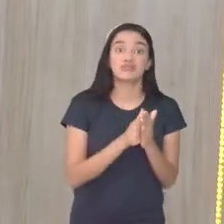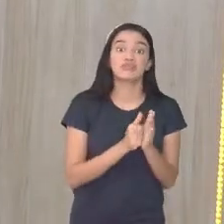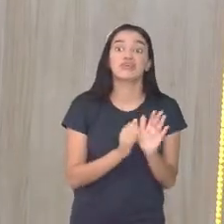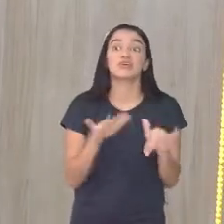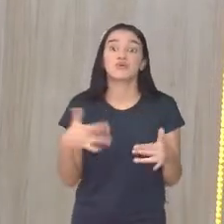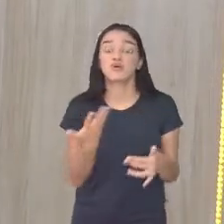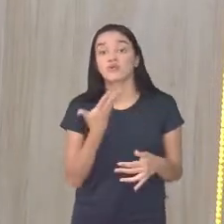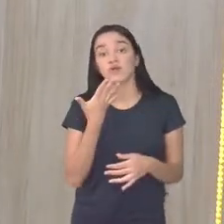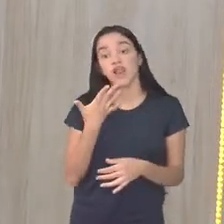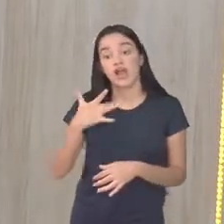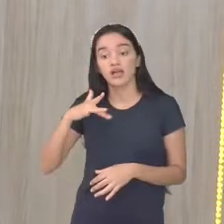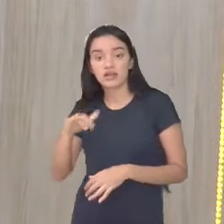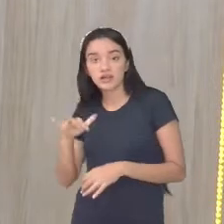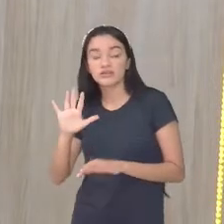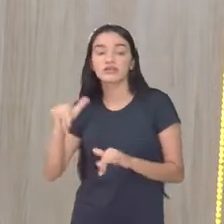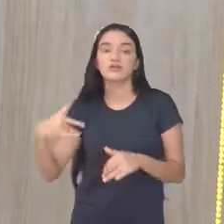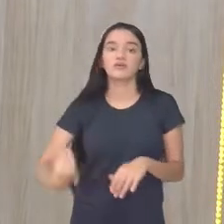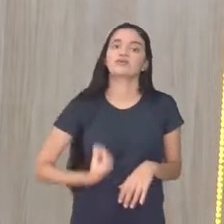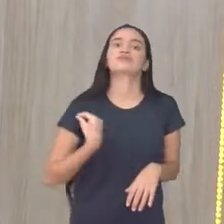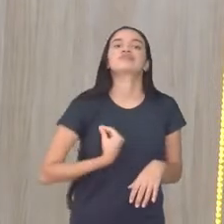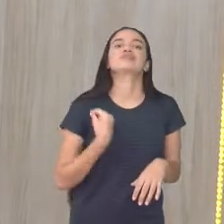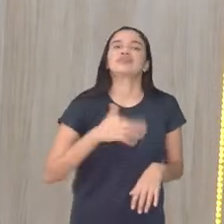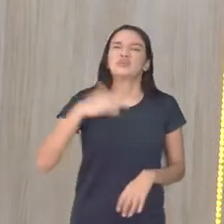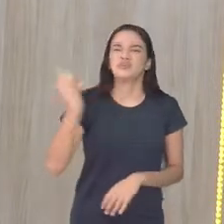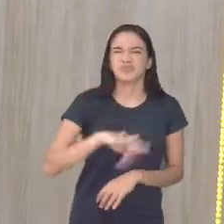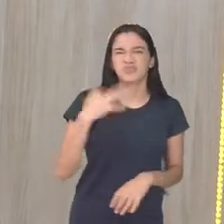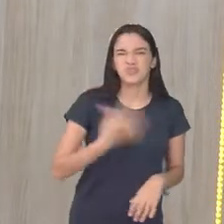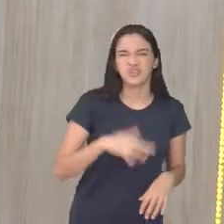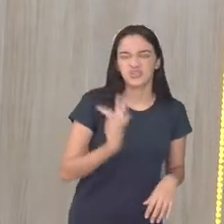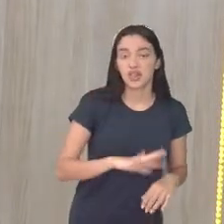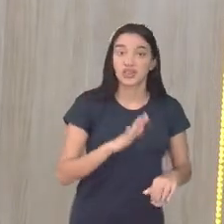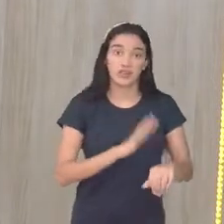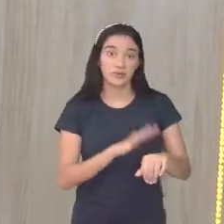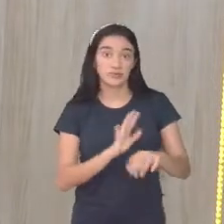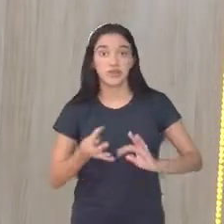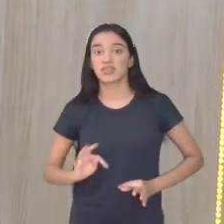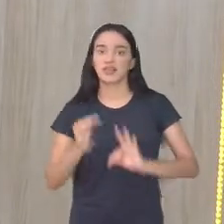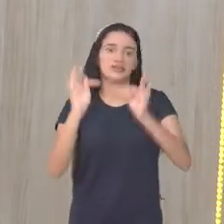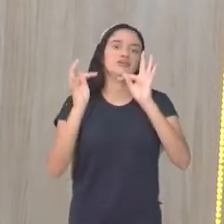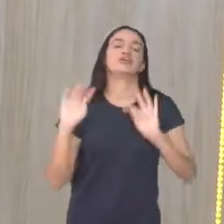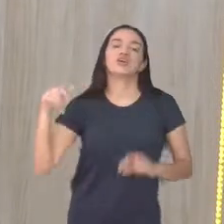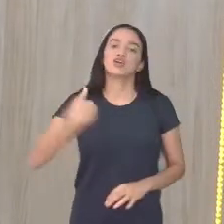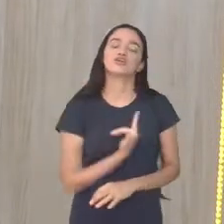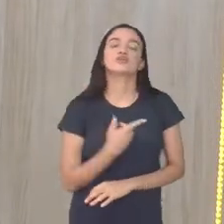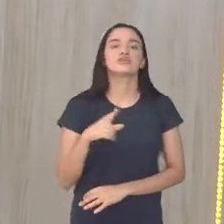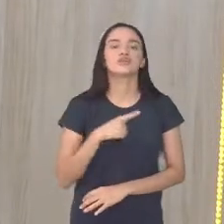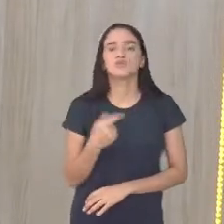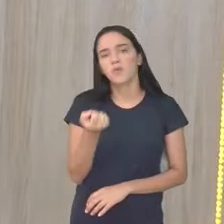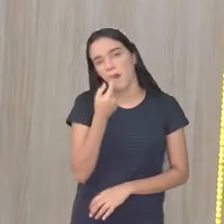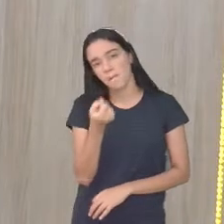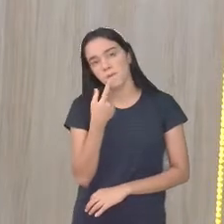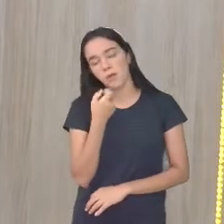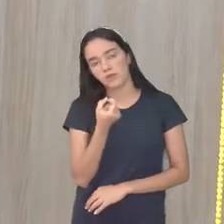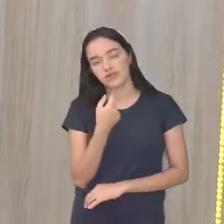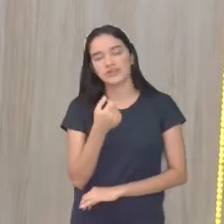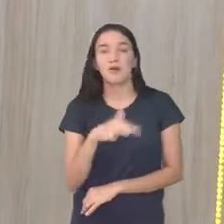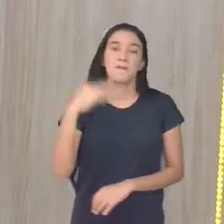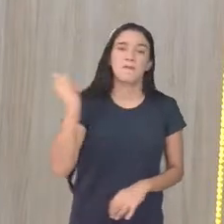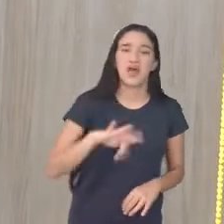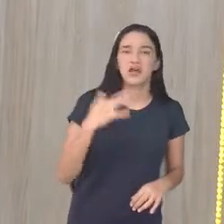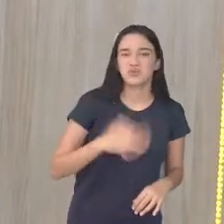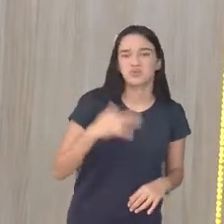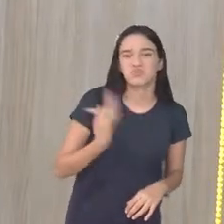de se mostrar, de o se Rembrandt, apresentar, né? ele muitos teóricos colocam assim, que ele era obcecado pelo autorretrato,